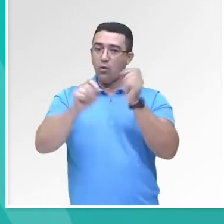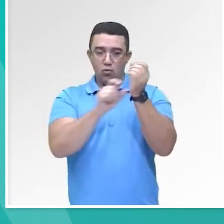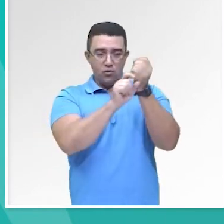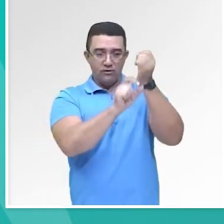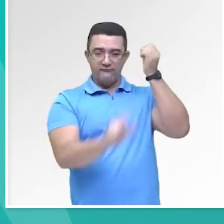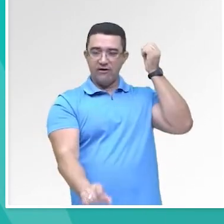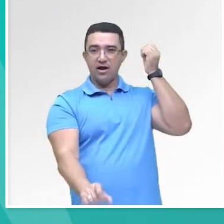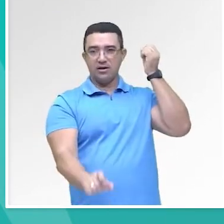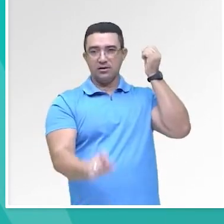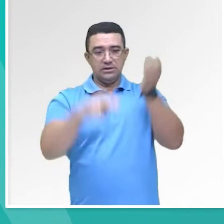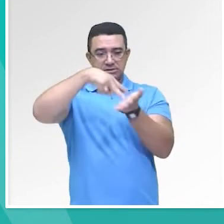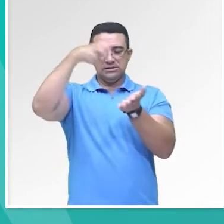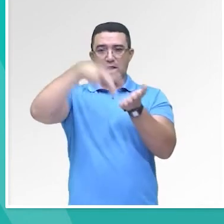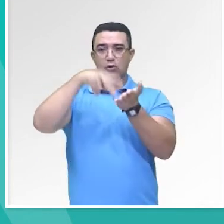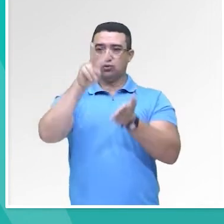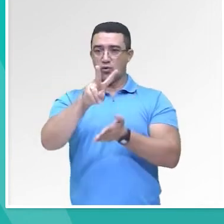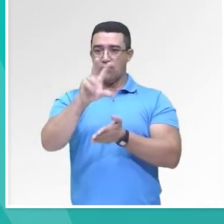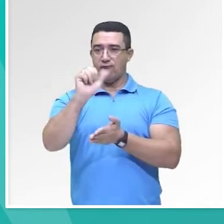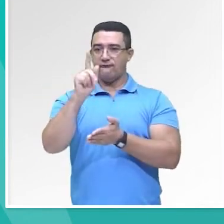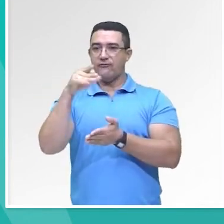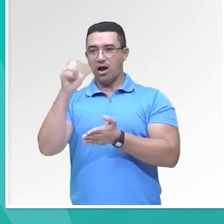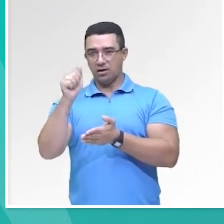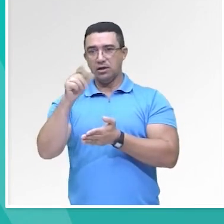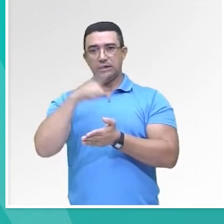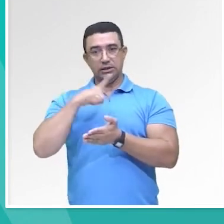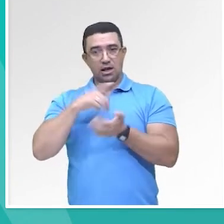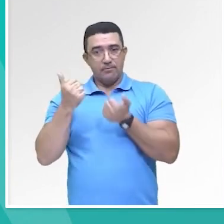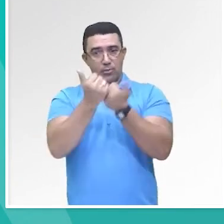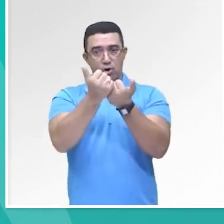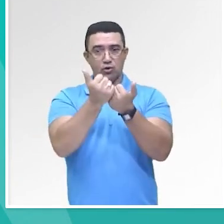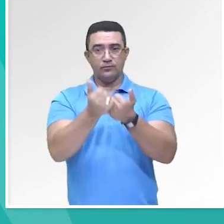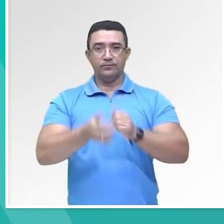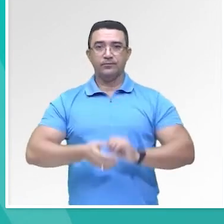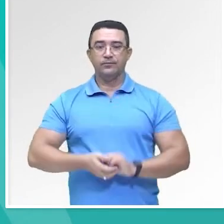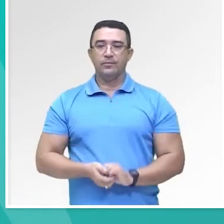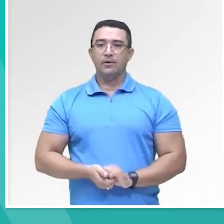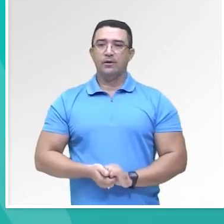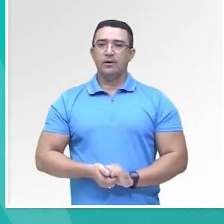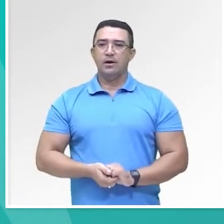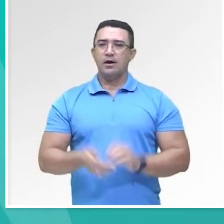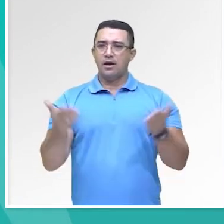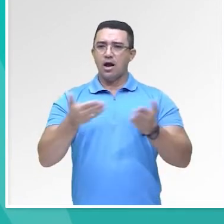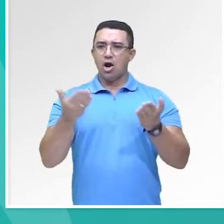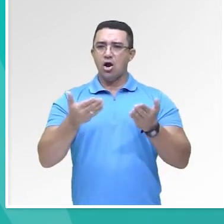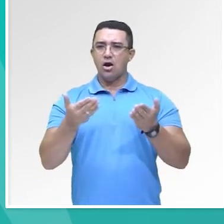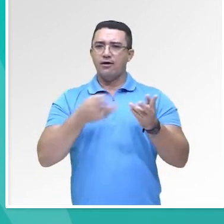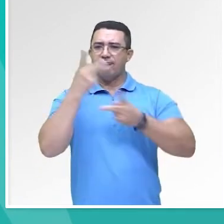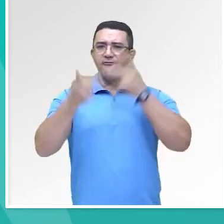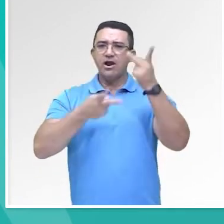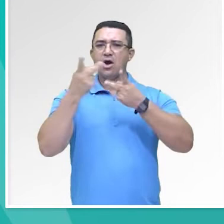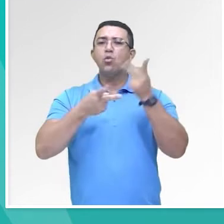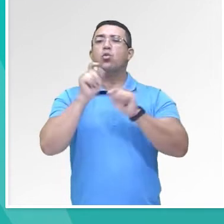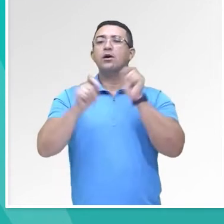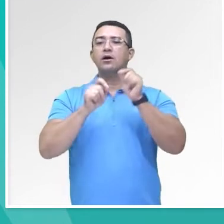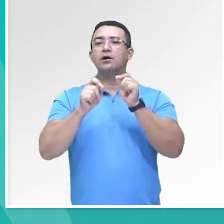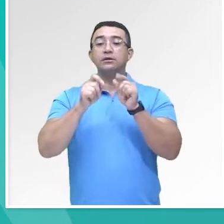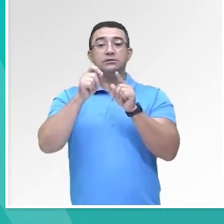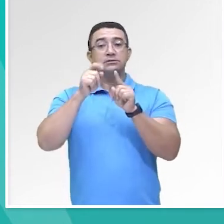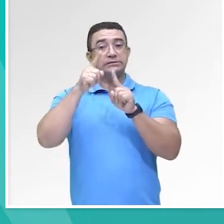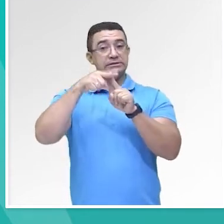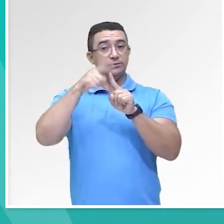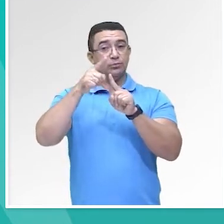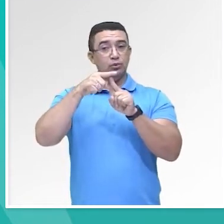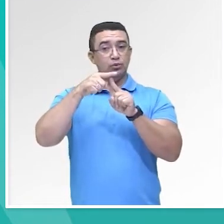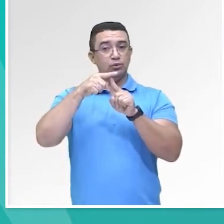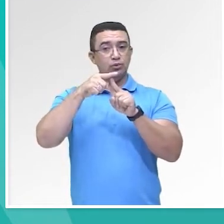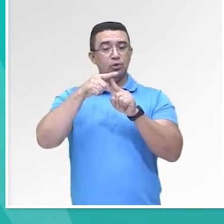vocês estão vendo aí com o nosso atleta. E agora nós iremos falar sobre corrida. E aí, quando será